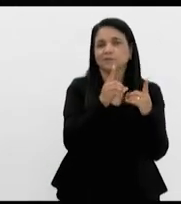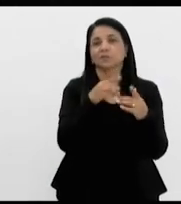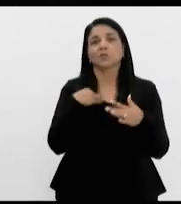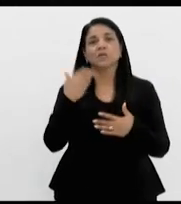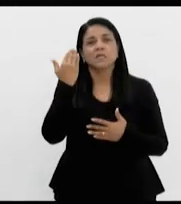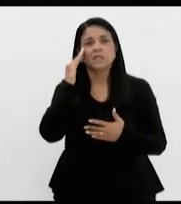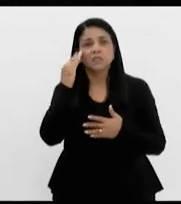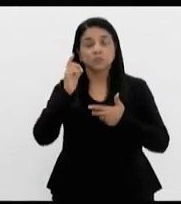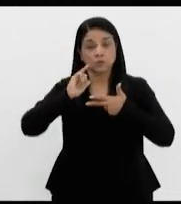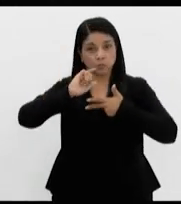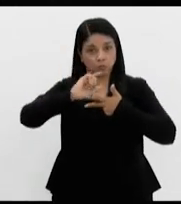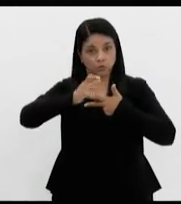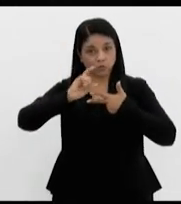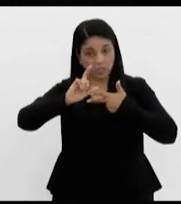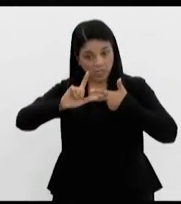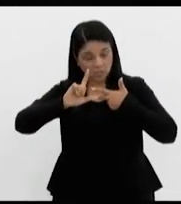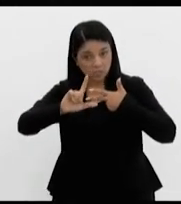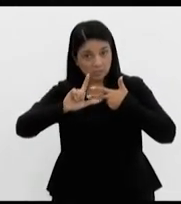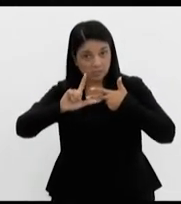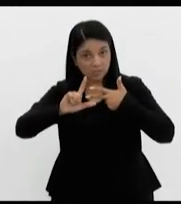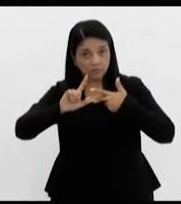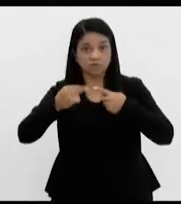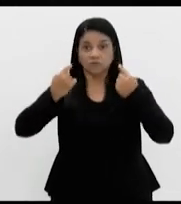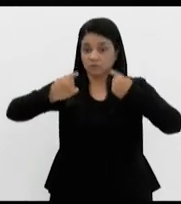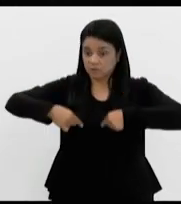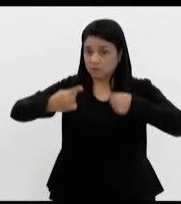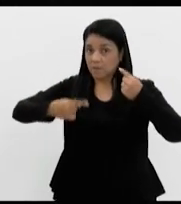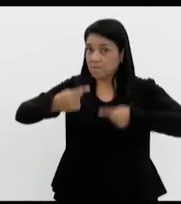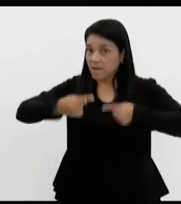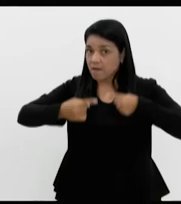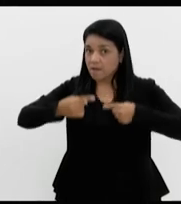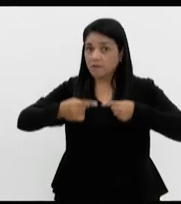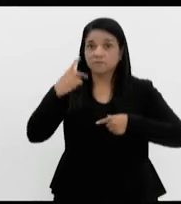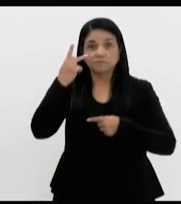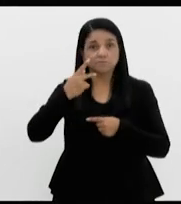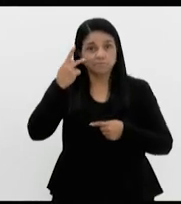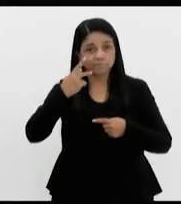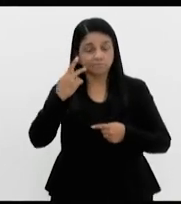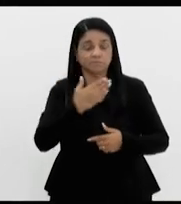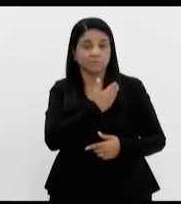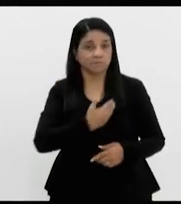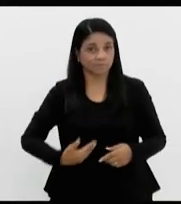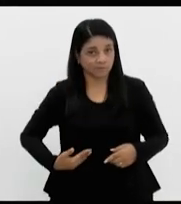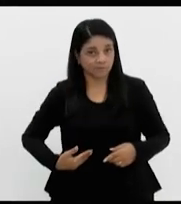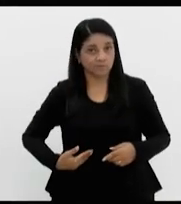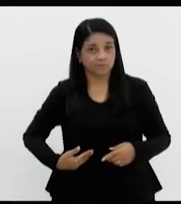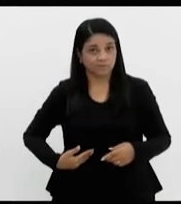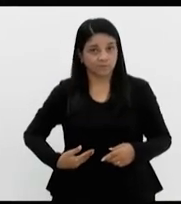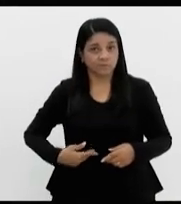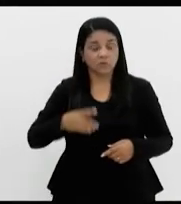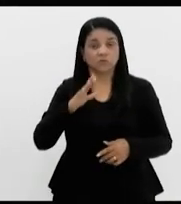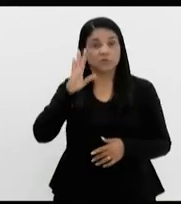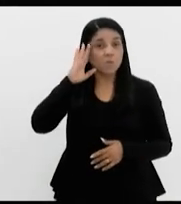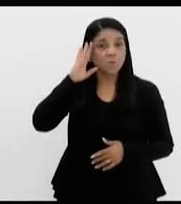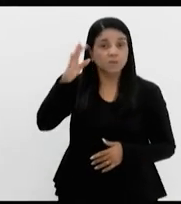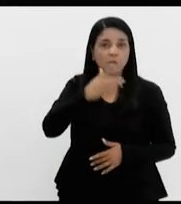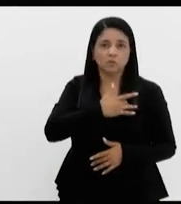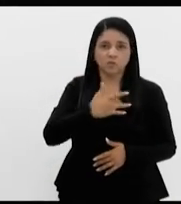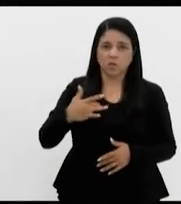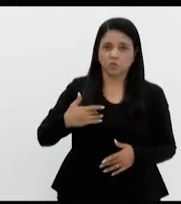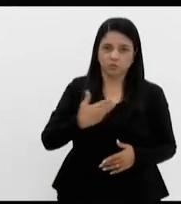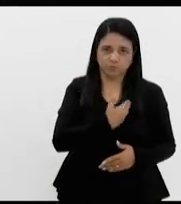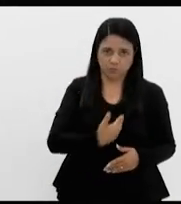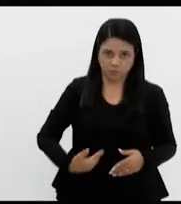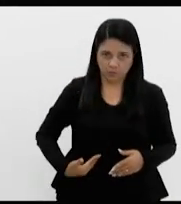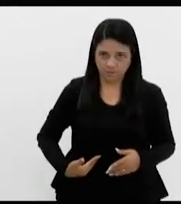do legislativo, que esse é um debate de política pública, onde a questão da saúde pública vem em primeiro